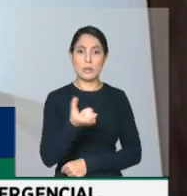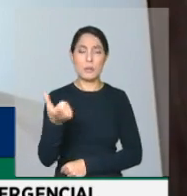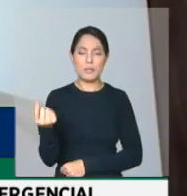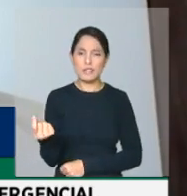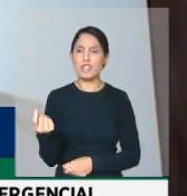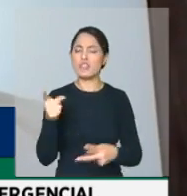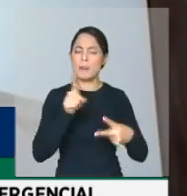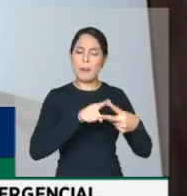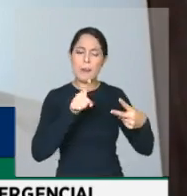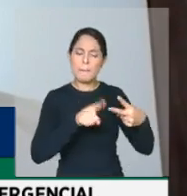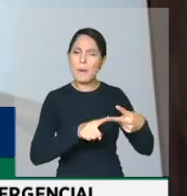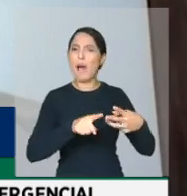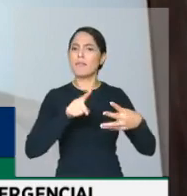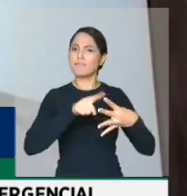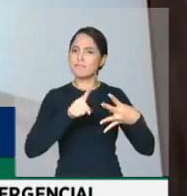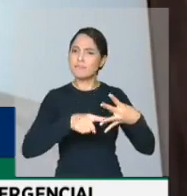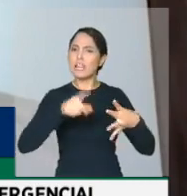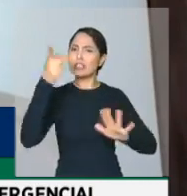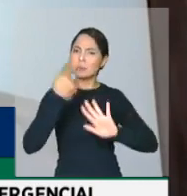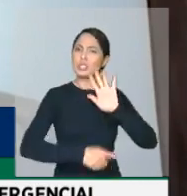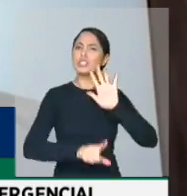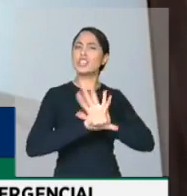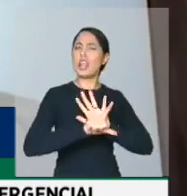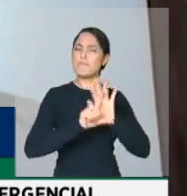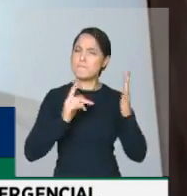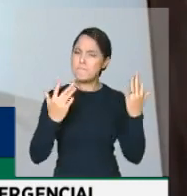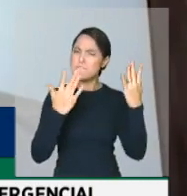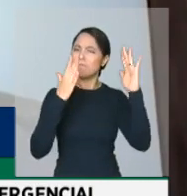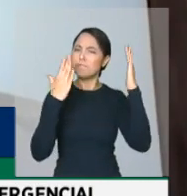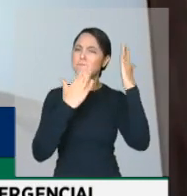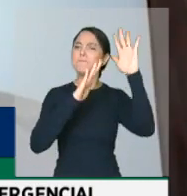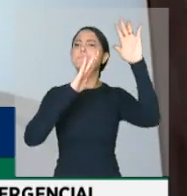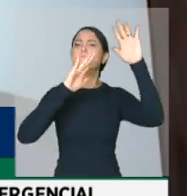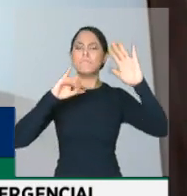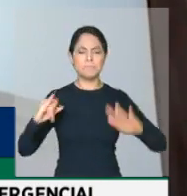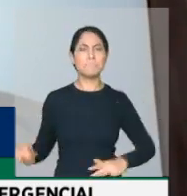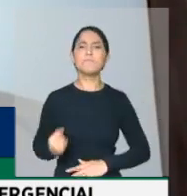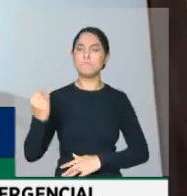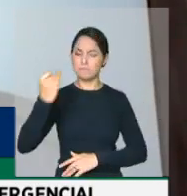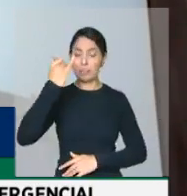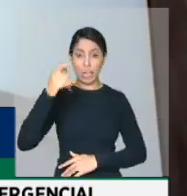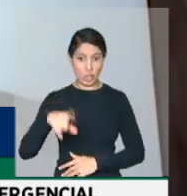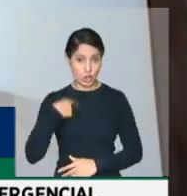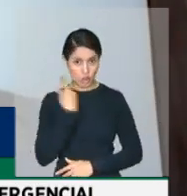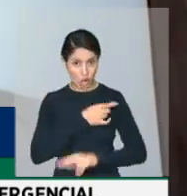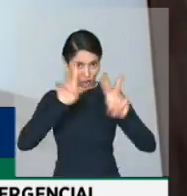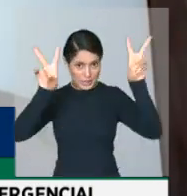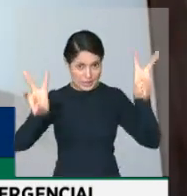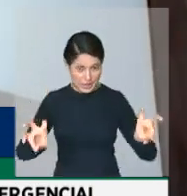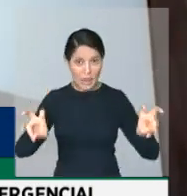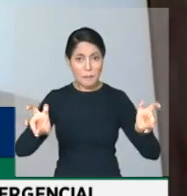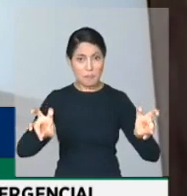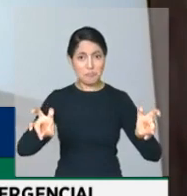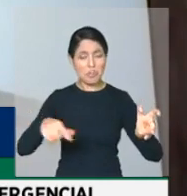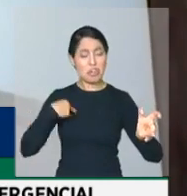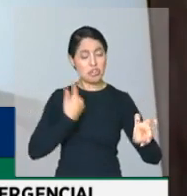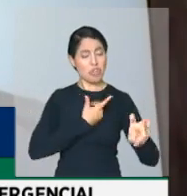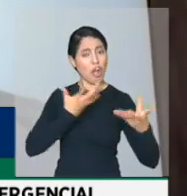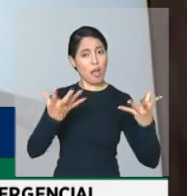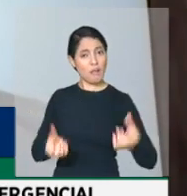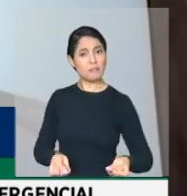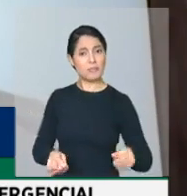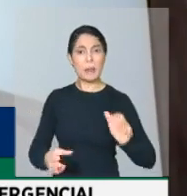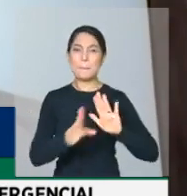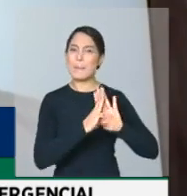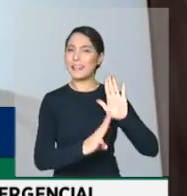iniciativas louváveis e meritórias que merecem prosperar. Somos favoráveis à matéria, contudo na forma do